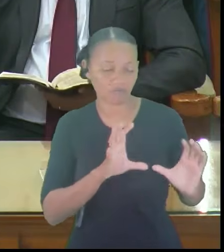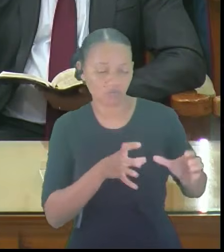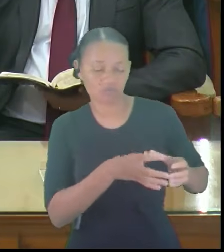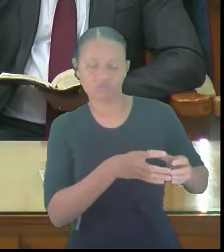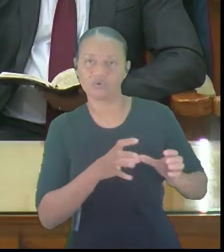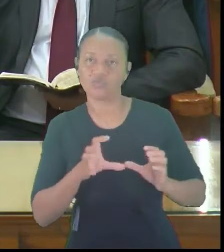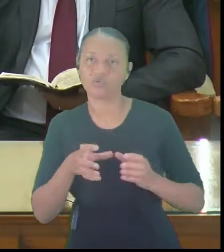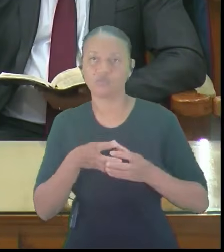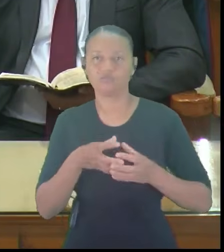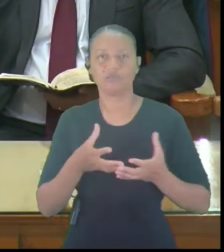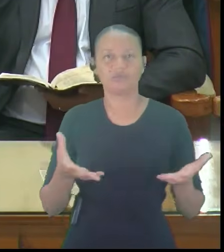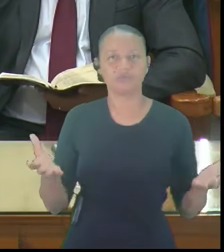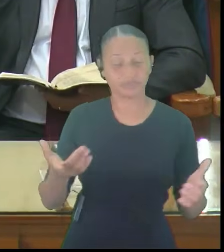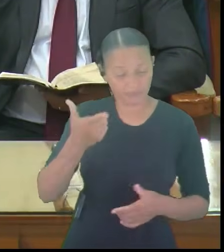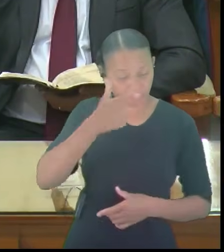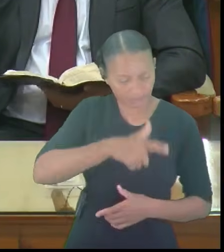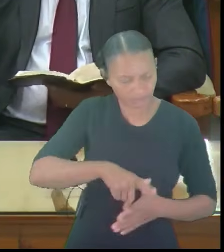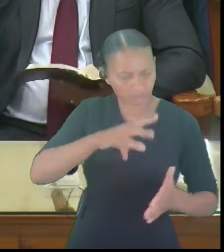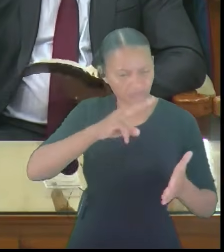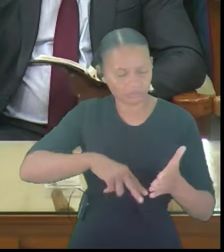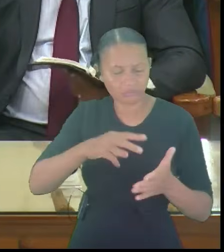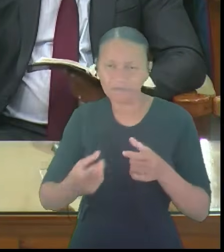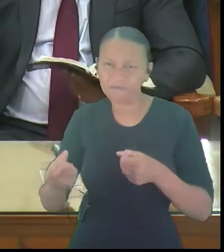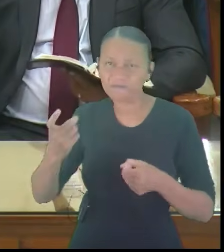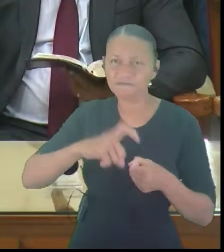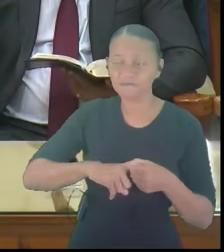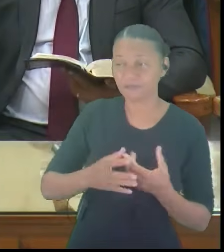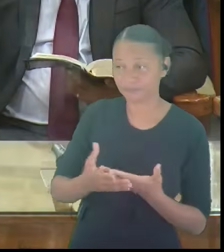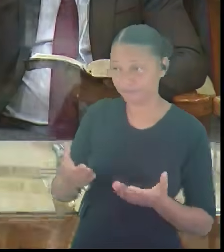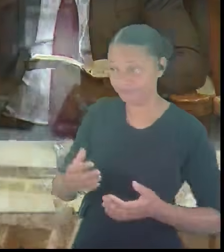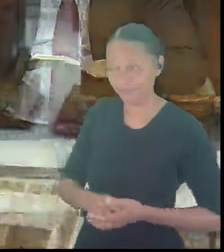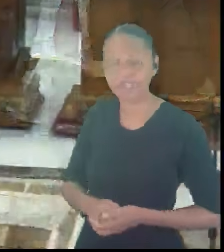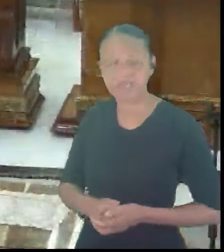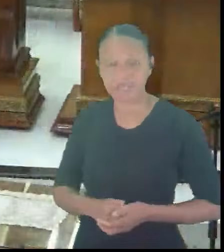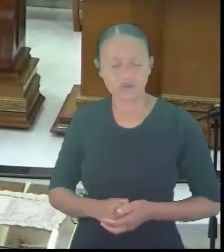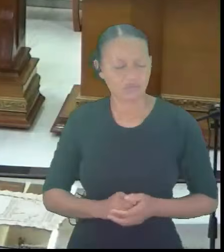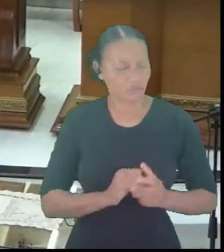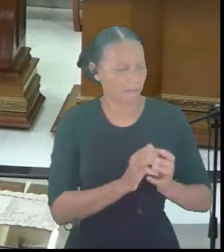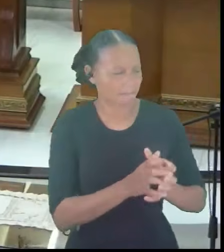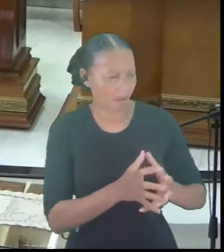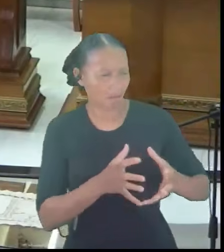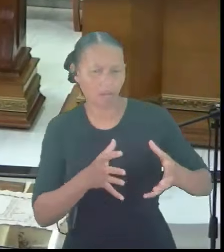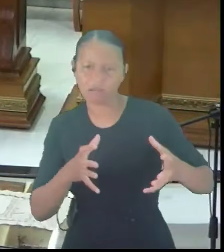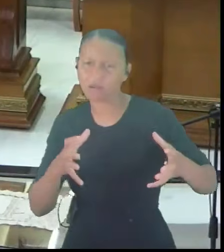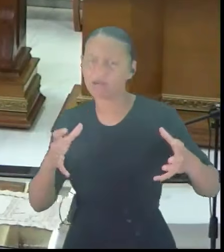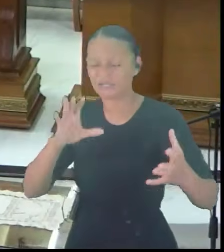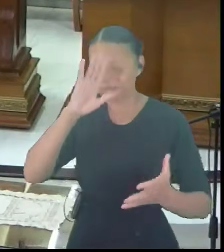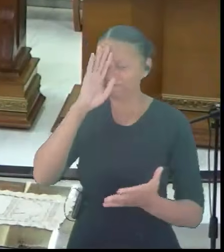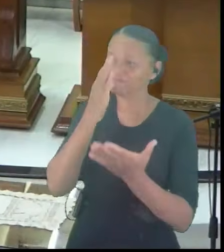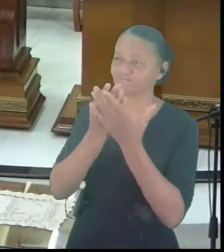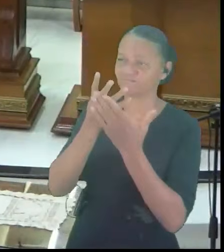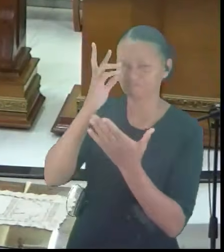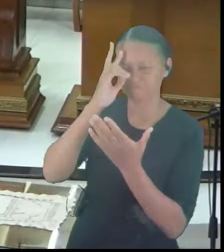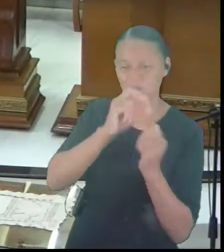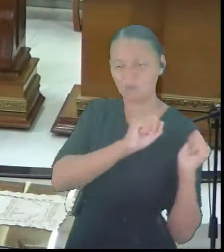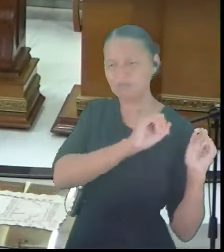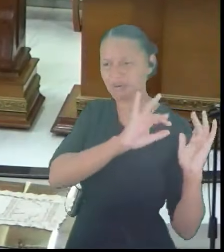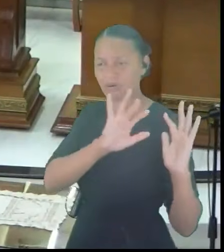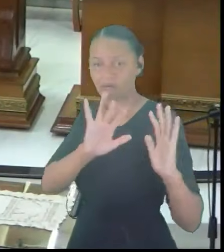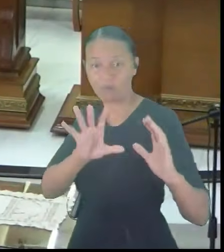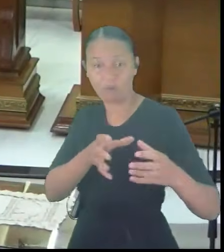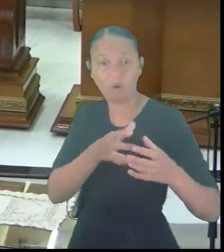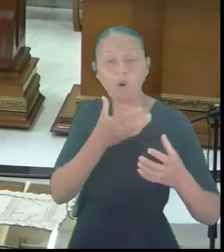igualdade. Lê de novo, por favor, voltando. E a multidão dos que criam no Senhor, tanto